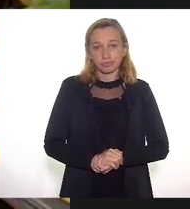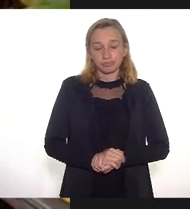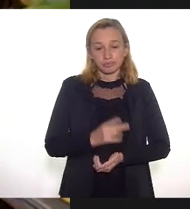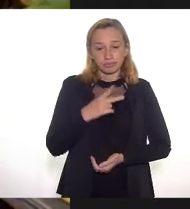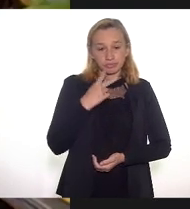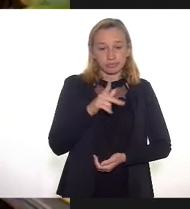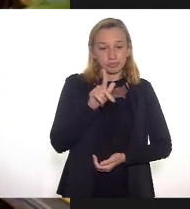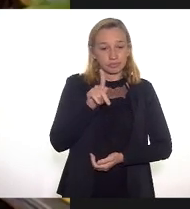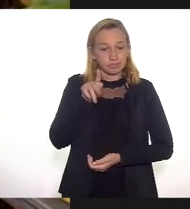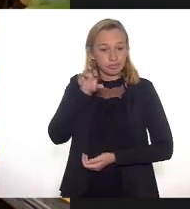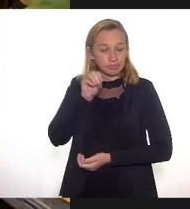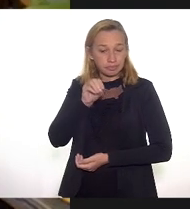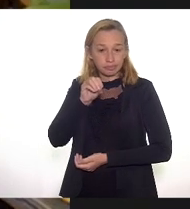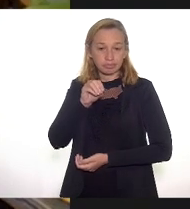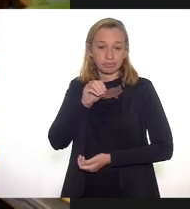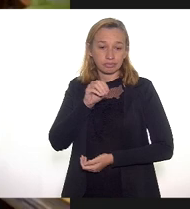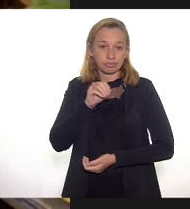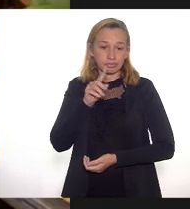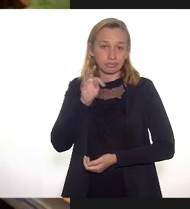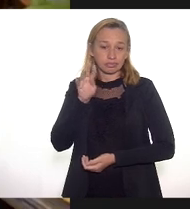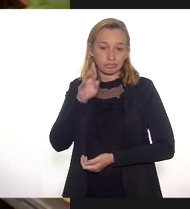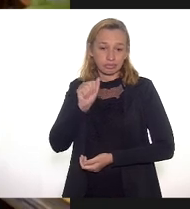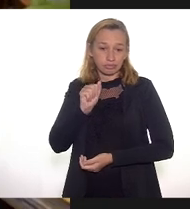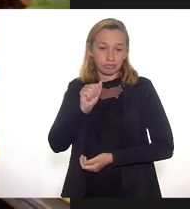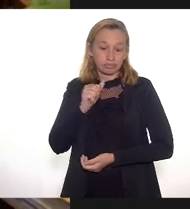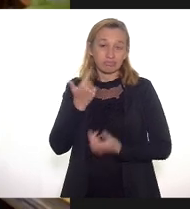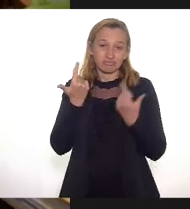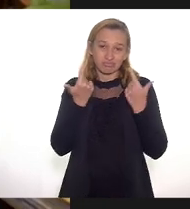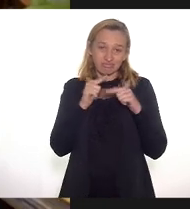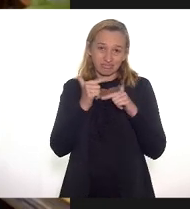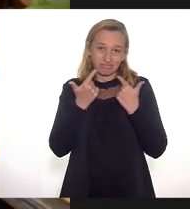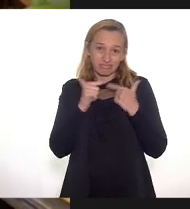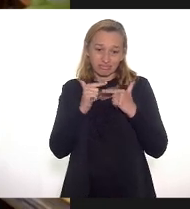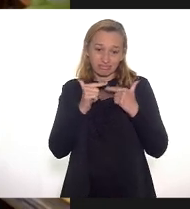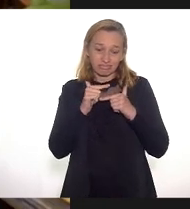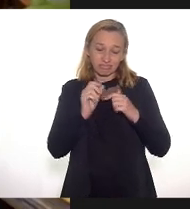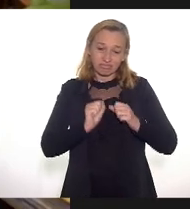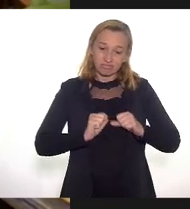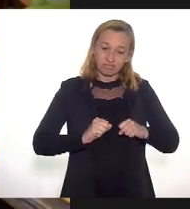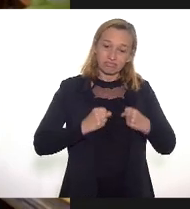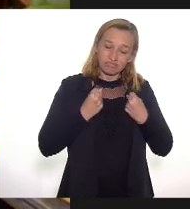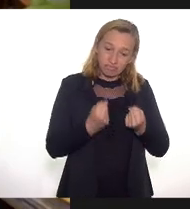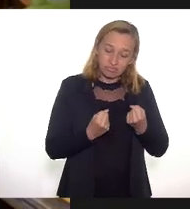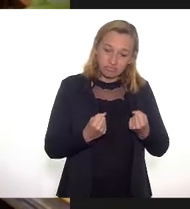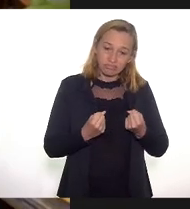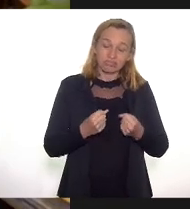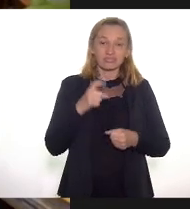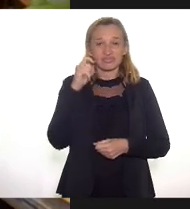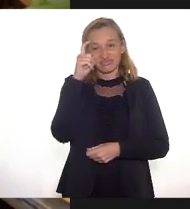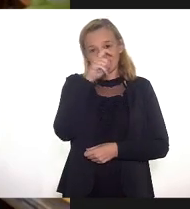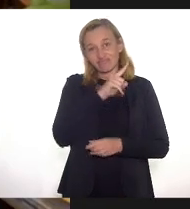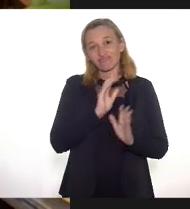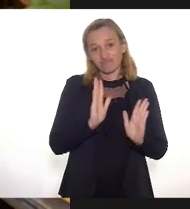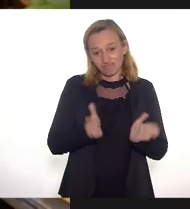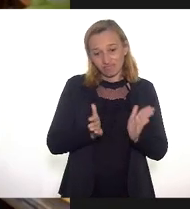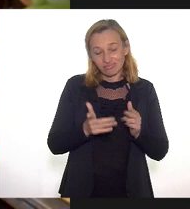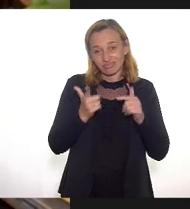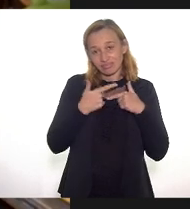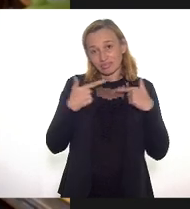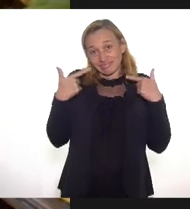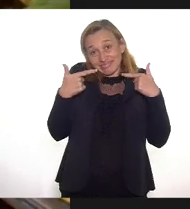Paulo Gustavo justamente do riso enquanto resistência. A gente está difícil hoje